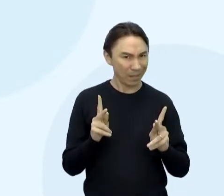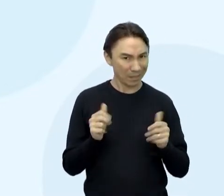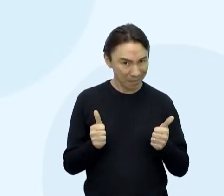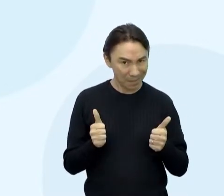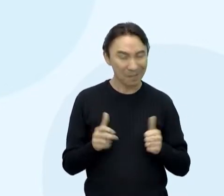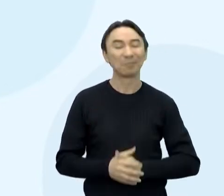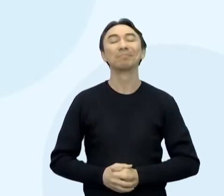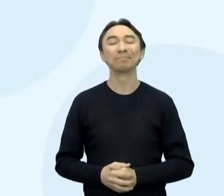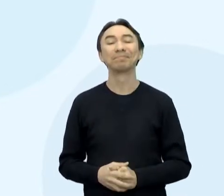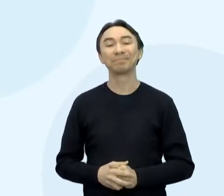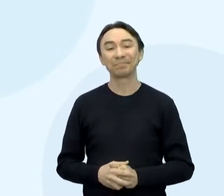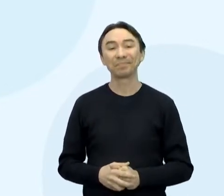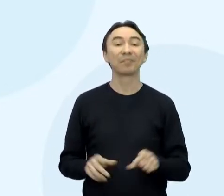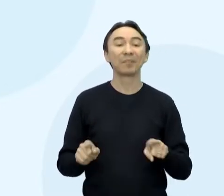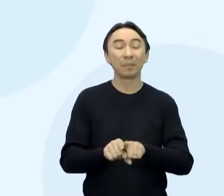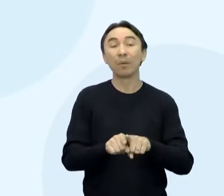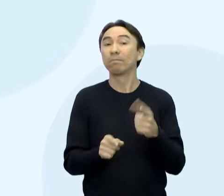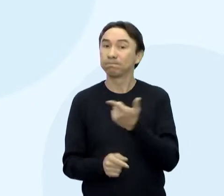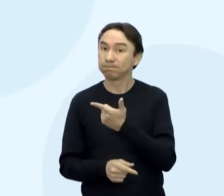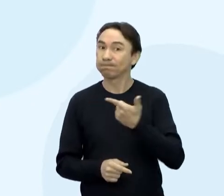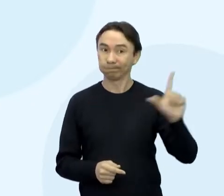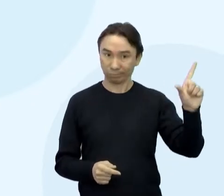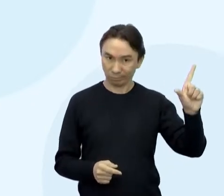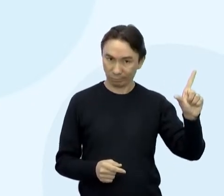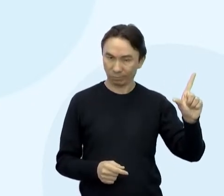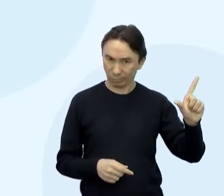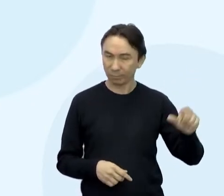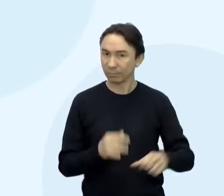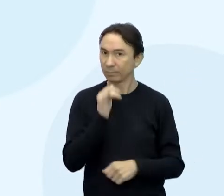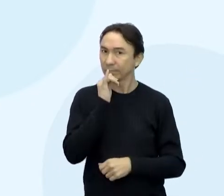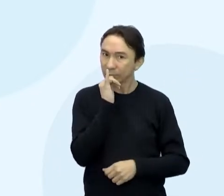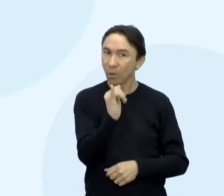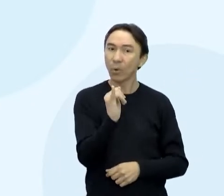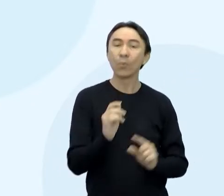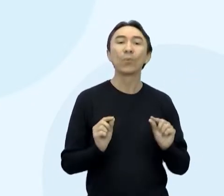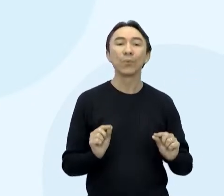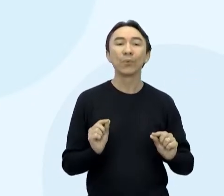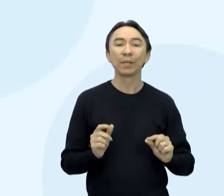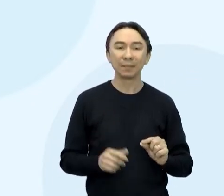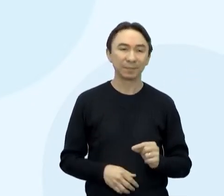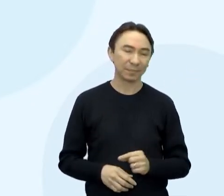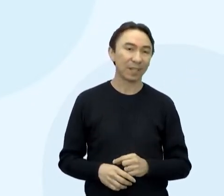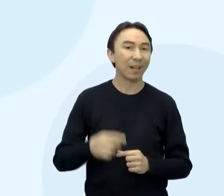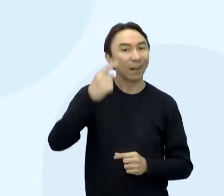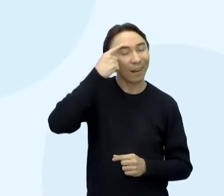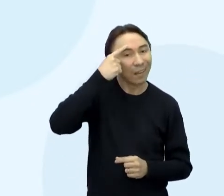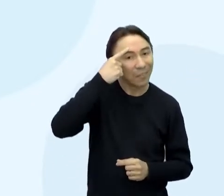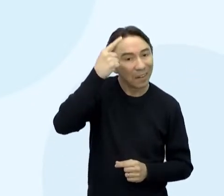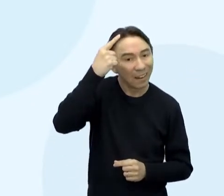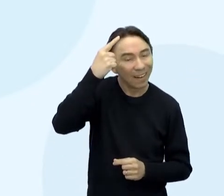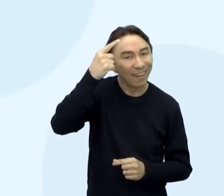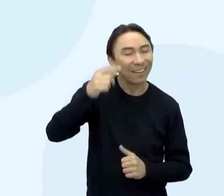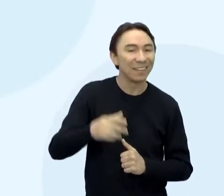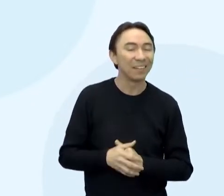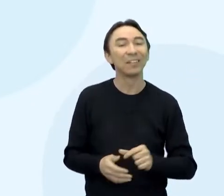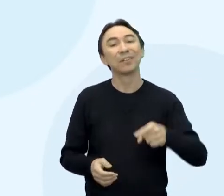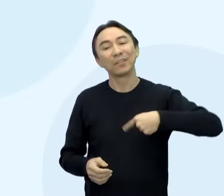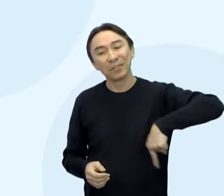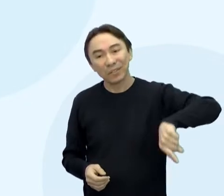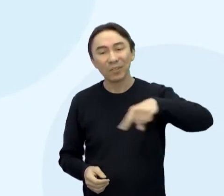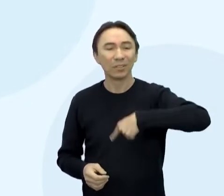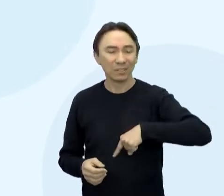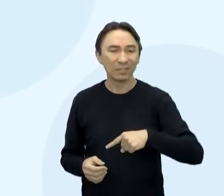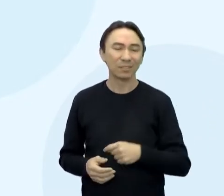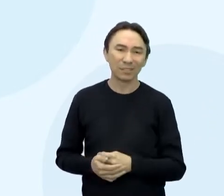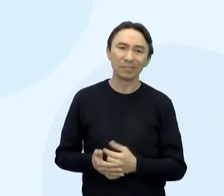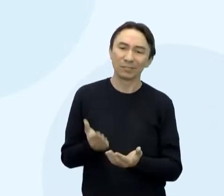E aí, uma outra coisinha que eu gostaria de falar com vocês é relembrar, né, o que a gente viu, o que